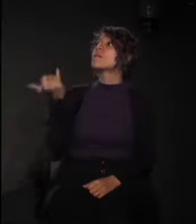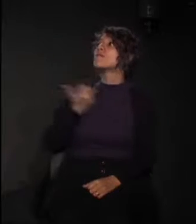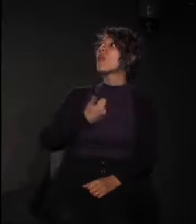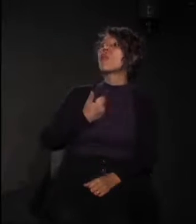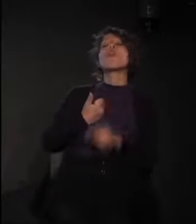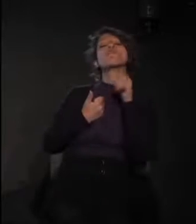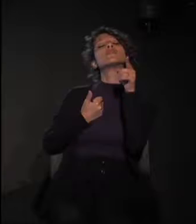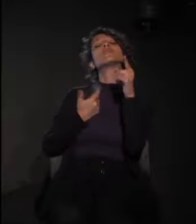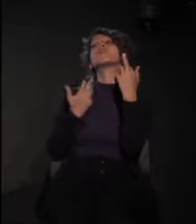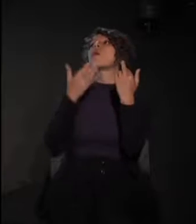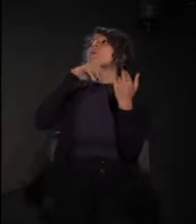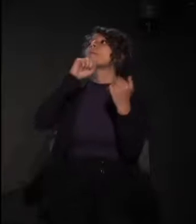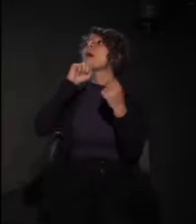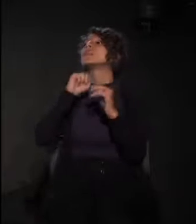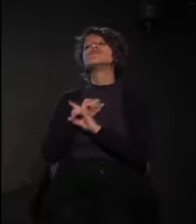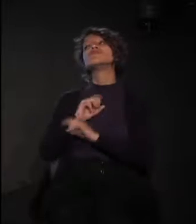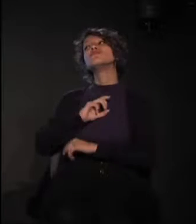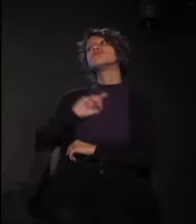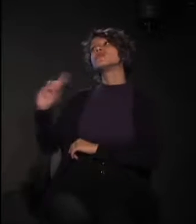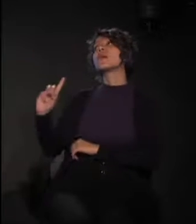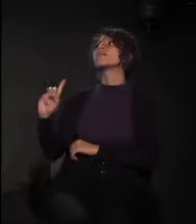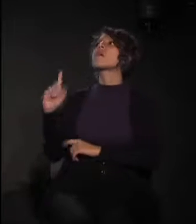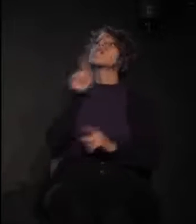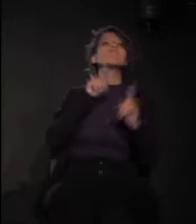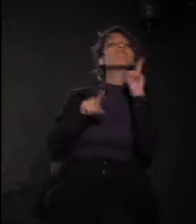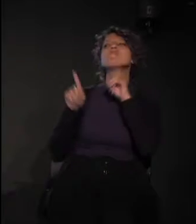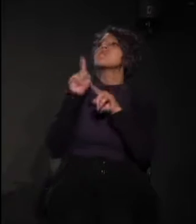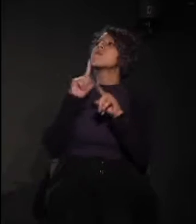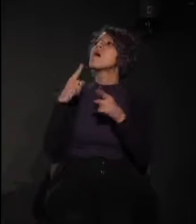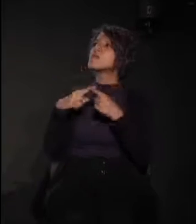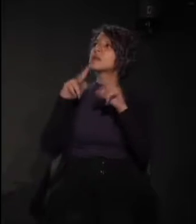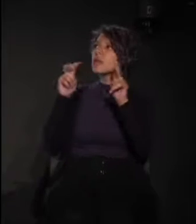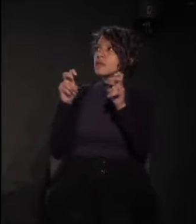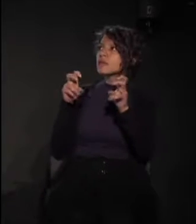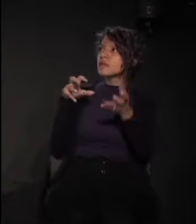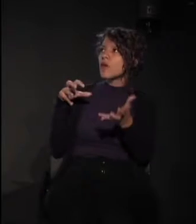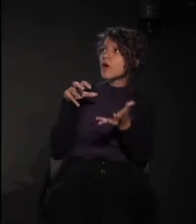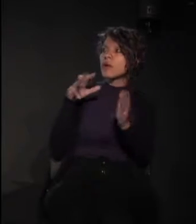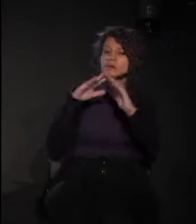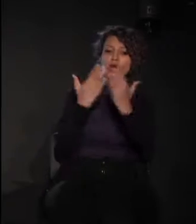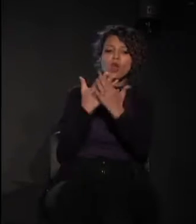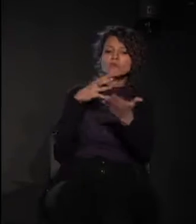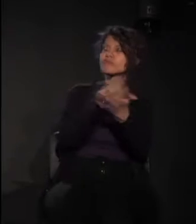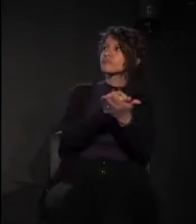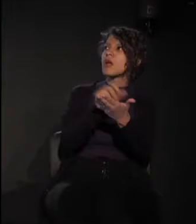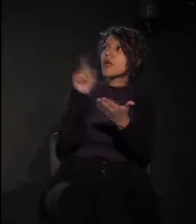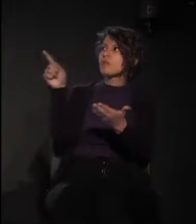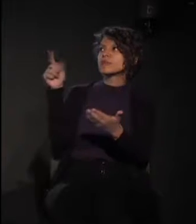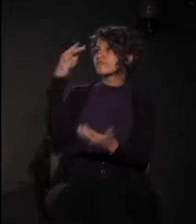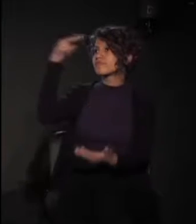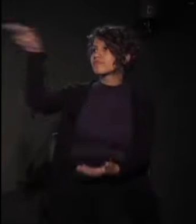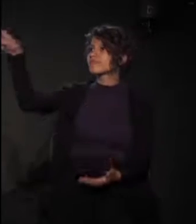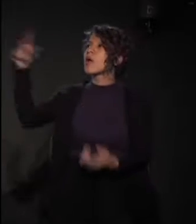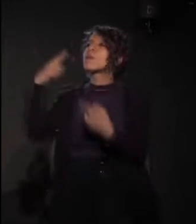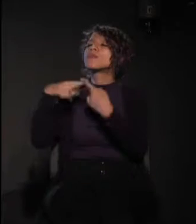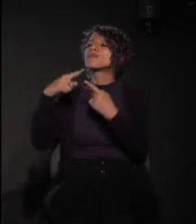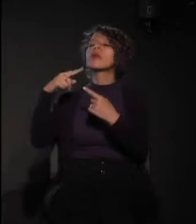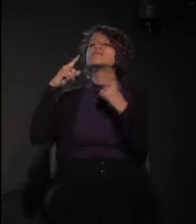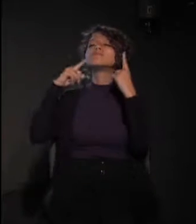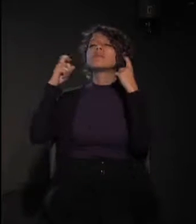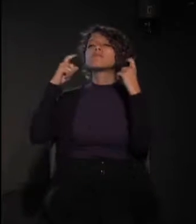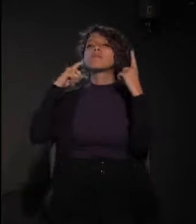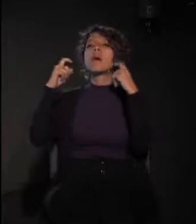de direita só porque comenta que o protesto com a ocupação das escolas mas o pai não conseguiu ouvir só você ir além de um carro de polícia e quando